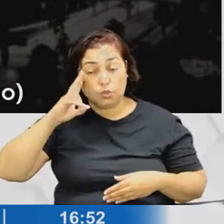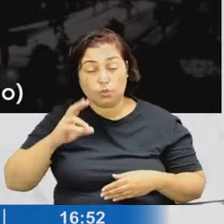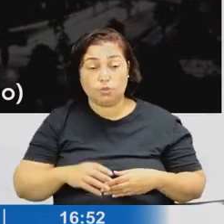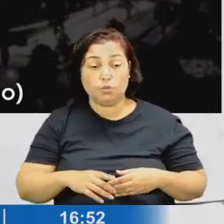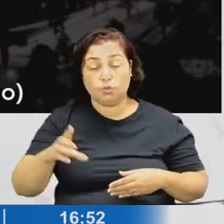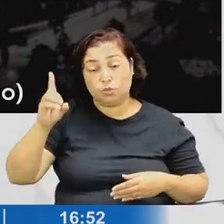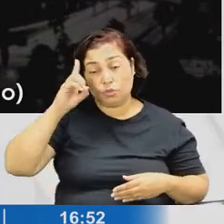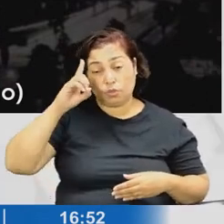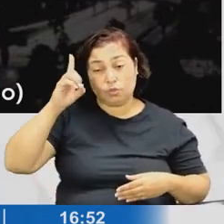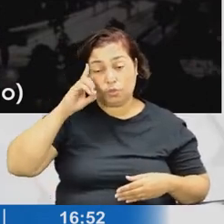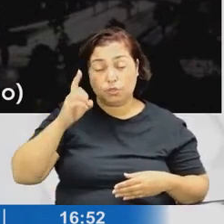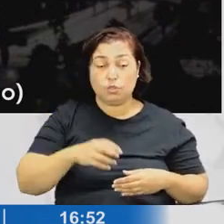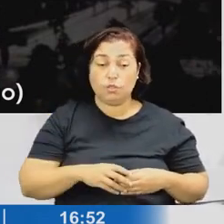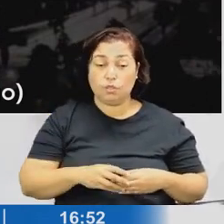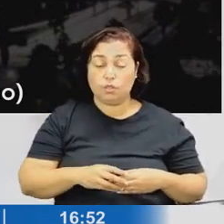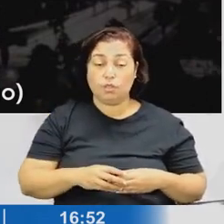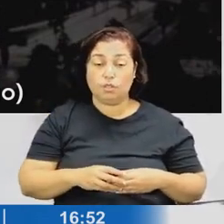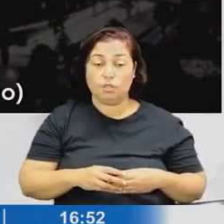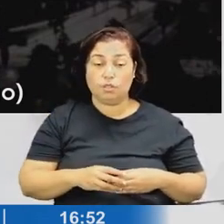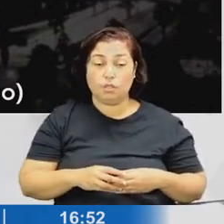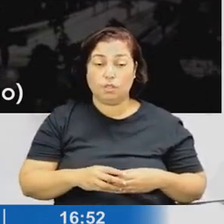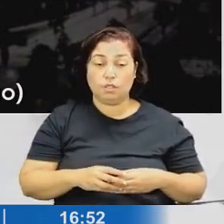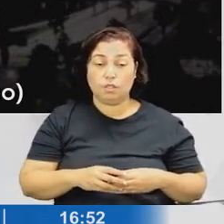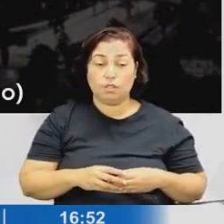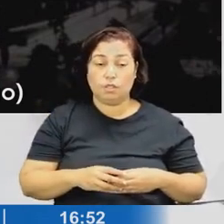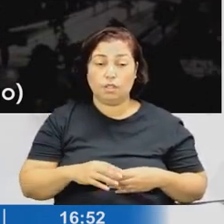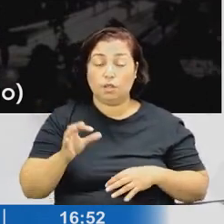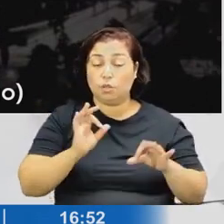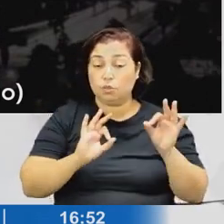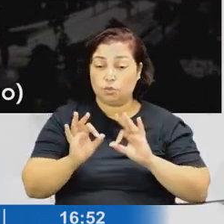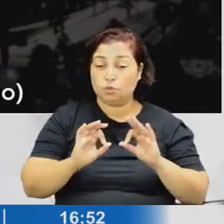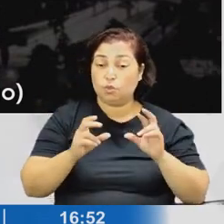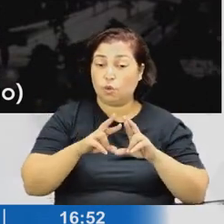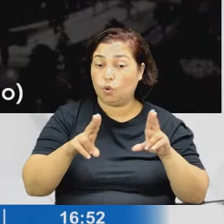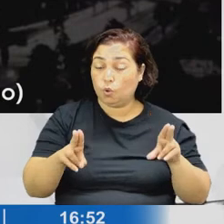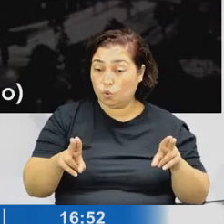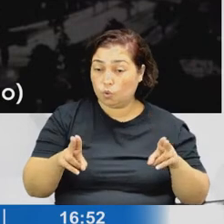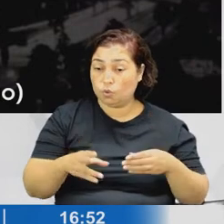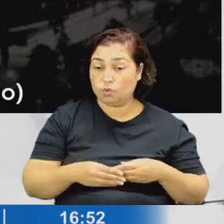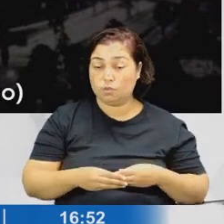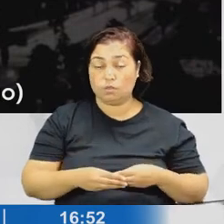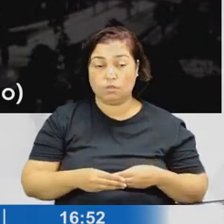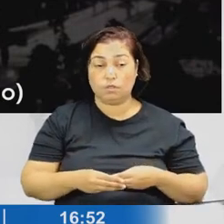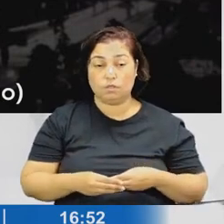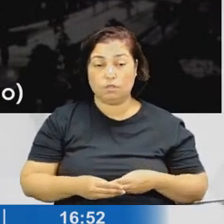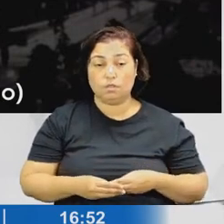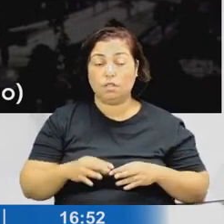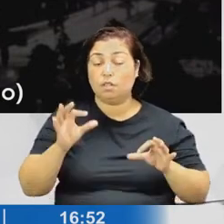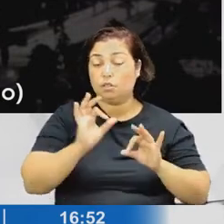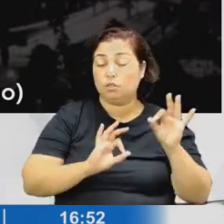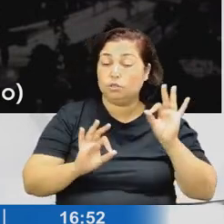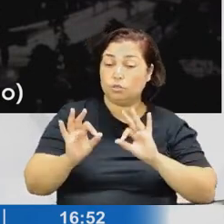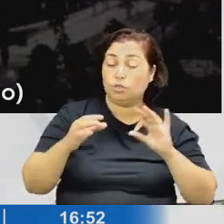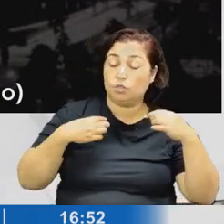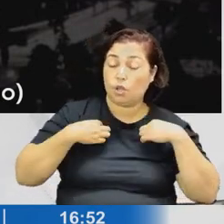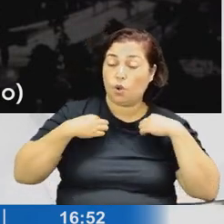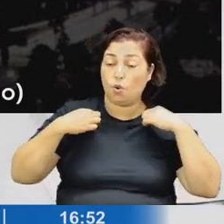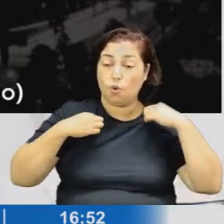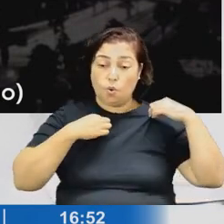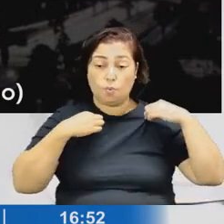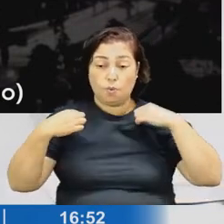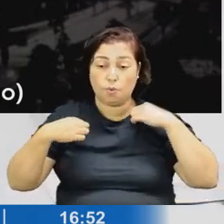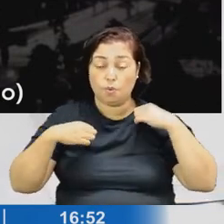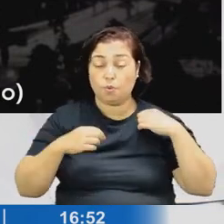dia a dia reparando e ajeitando coisas é coisa de mãe né sempre ali ajeitando a gente tá gravado Ajeita